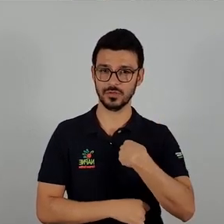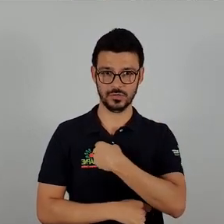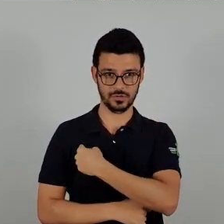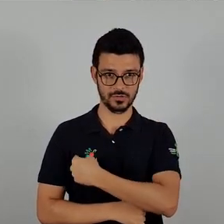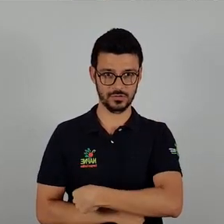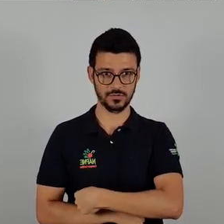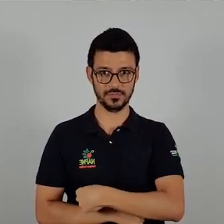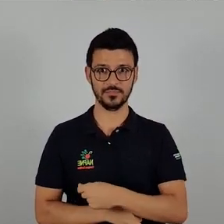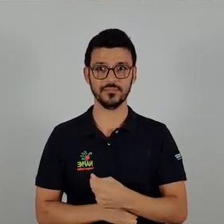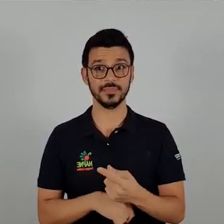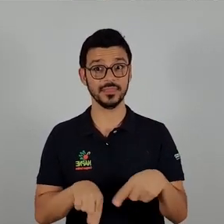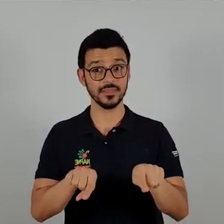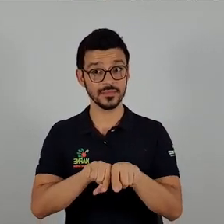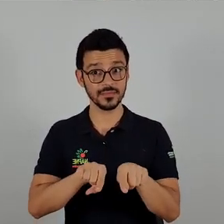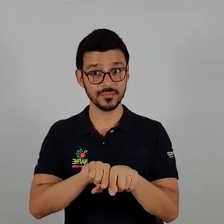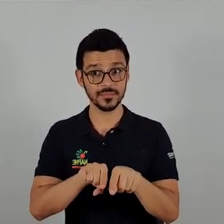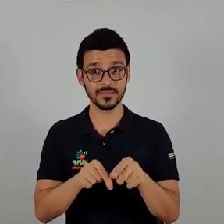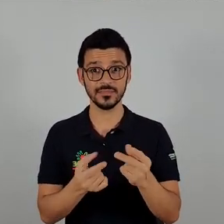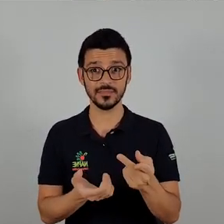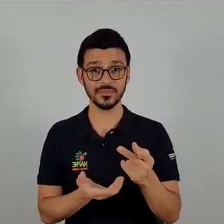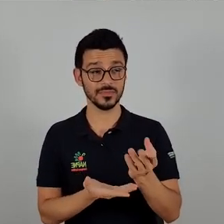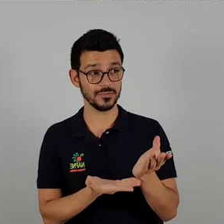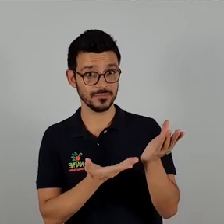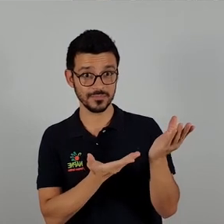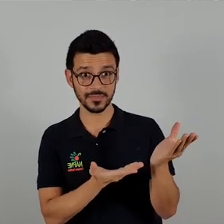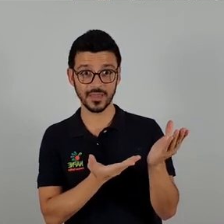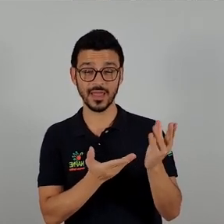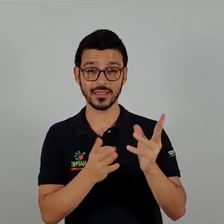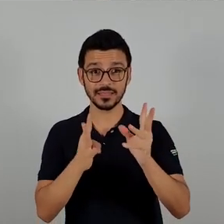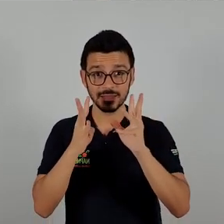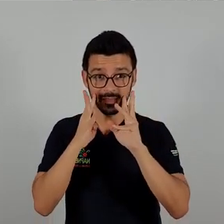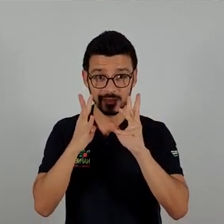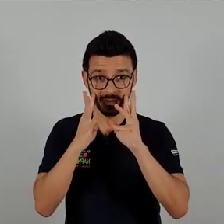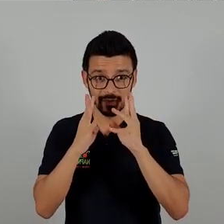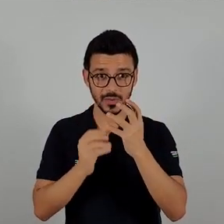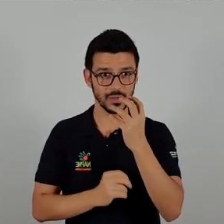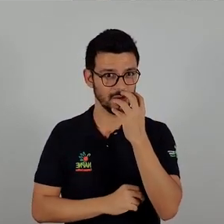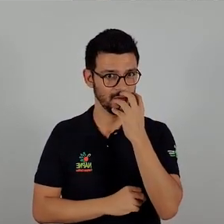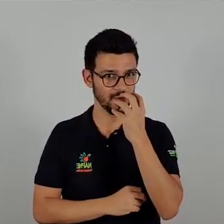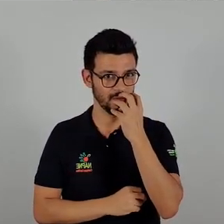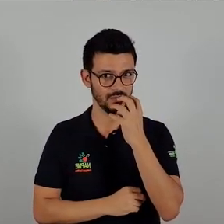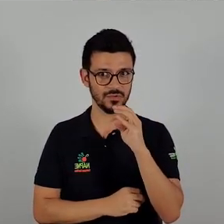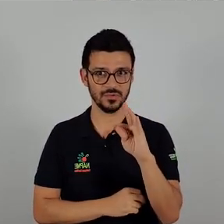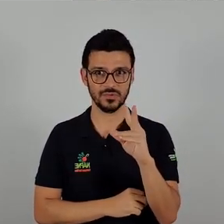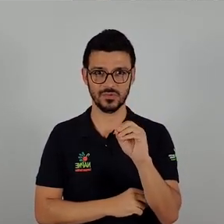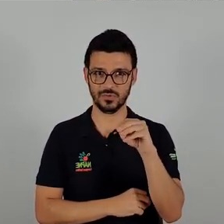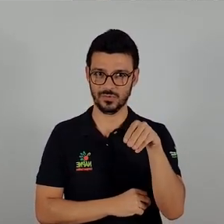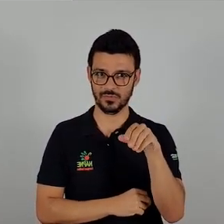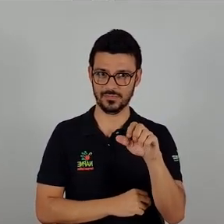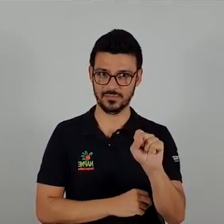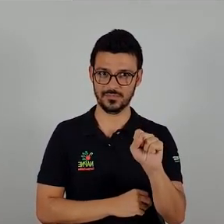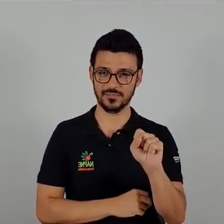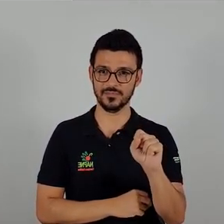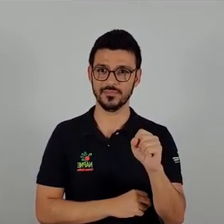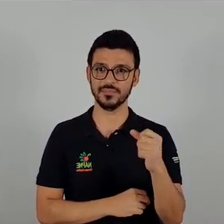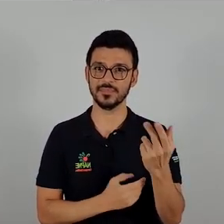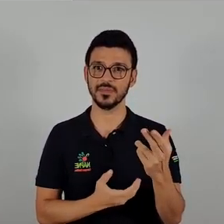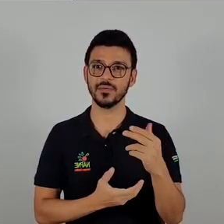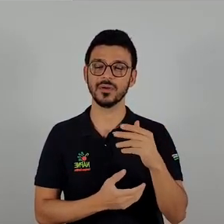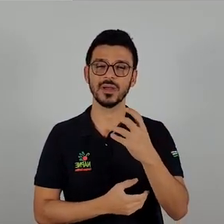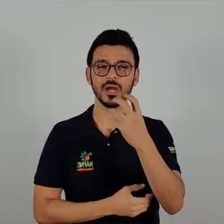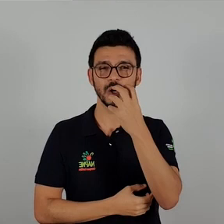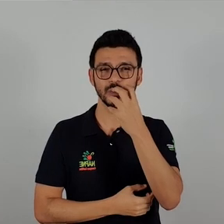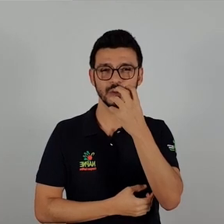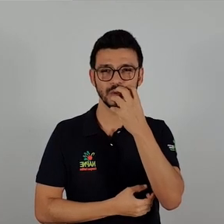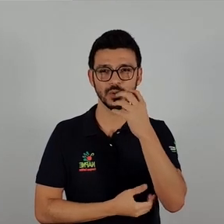você atendeu o meu cachorrinho, o Thomas, né? Verdade, é verdade, né? Ele é um York com